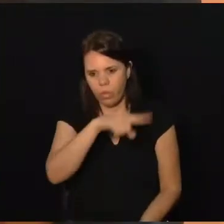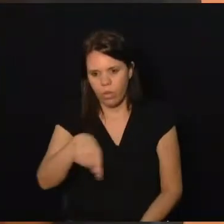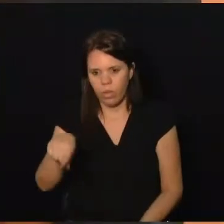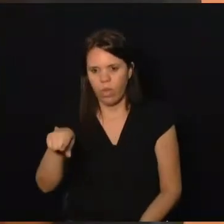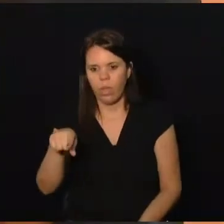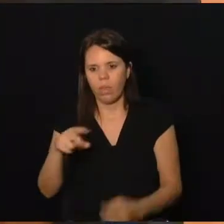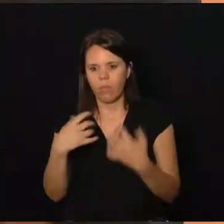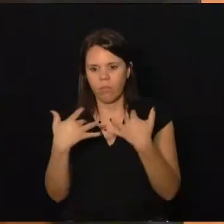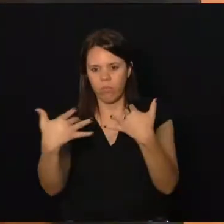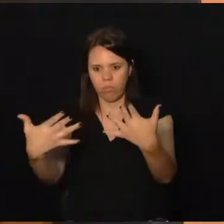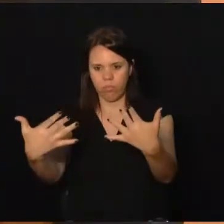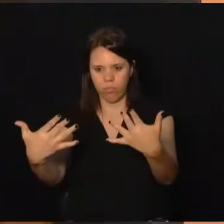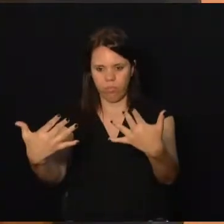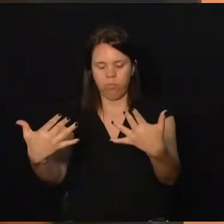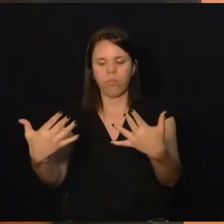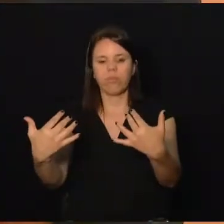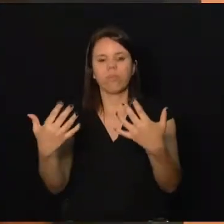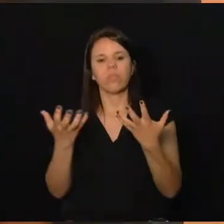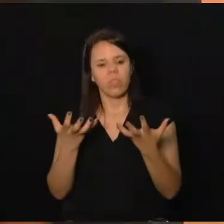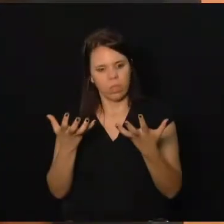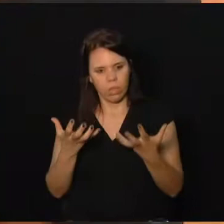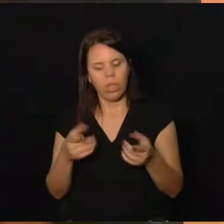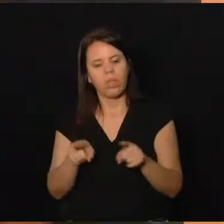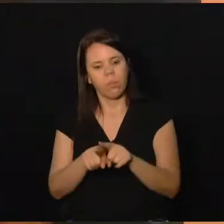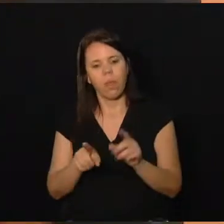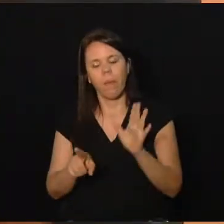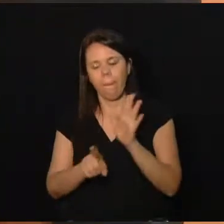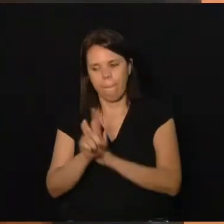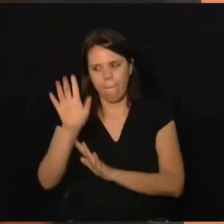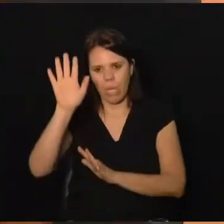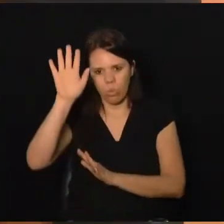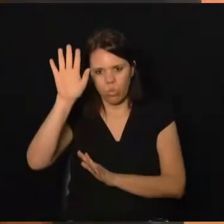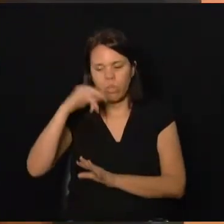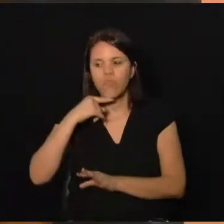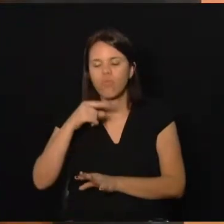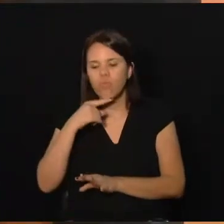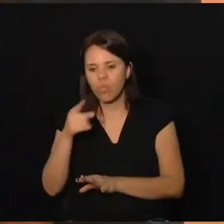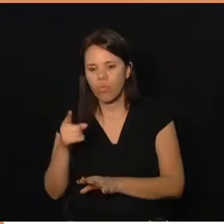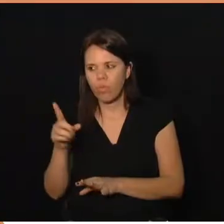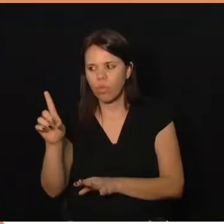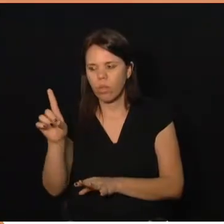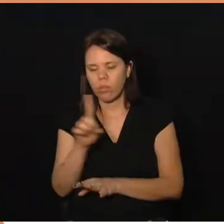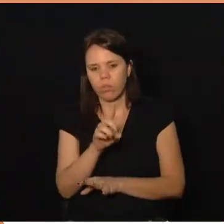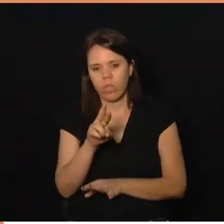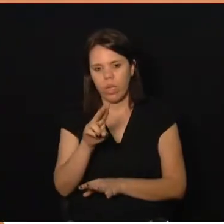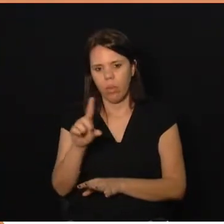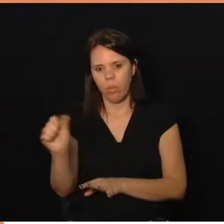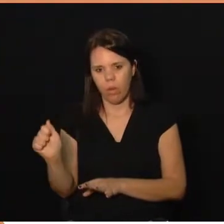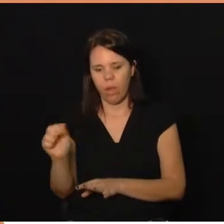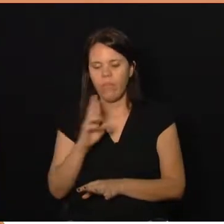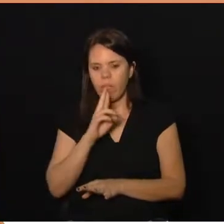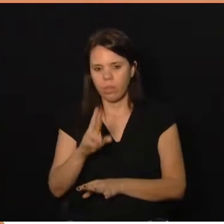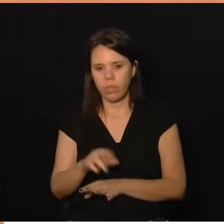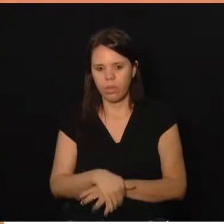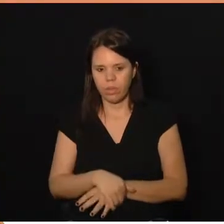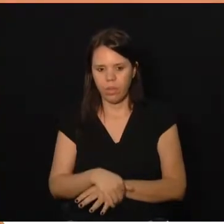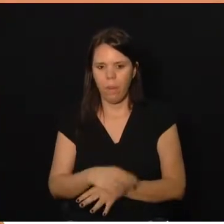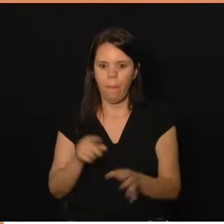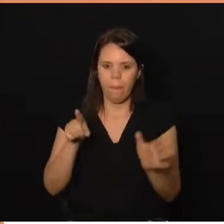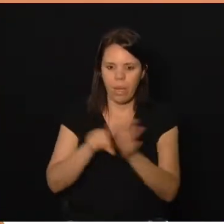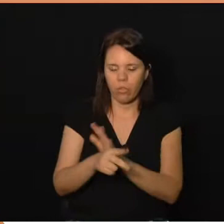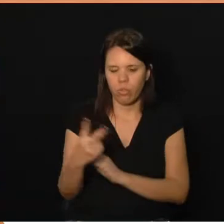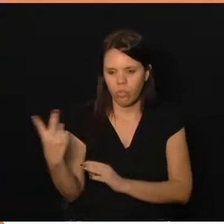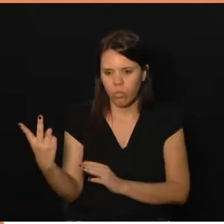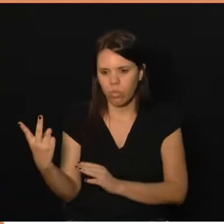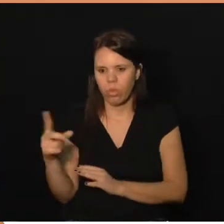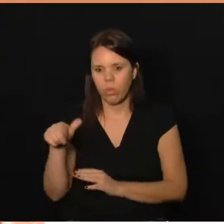também tirar as dúvidas e a Débora vai respondendo. Então eu pergunto as duas, eles perguntam